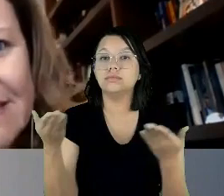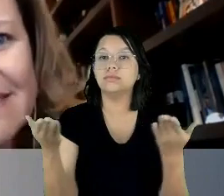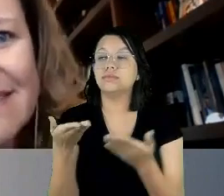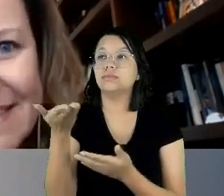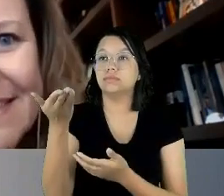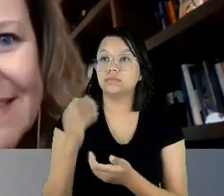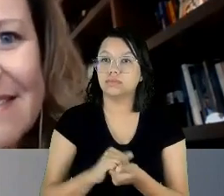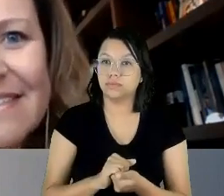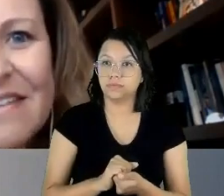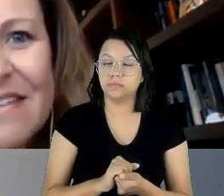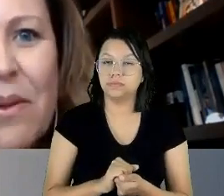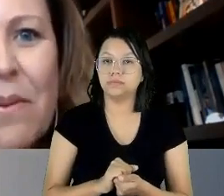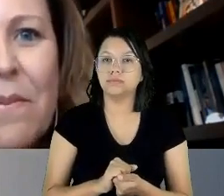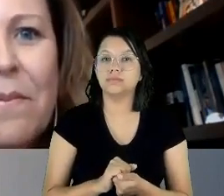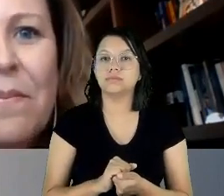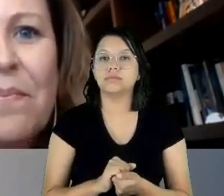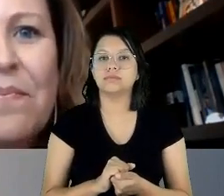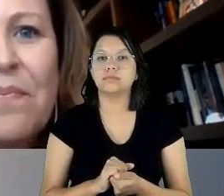Amanda.